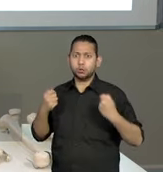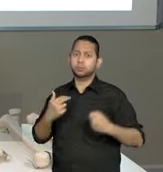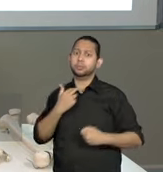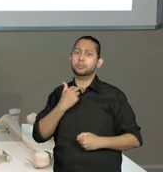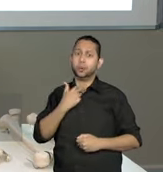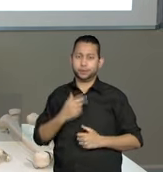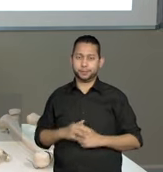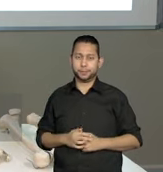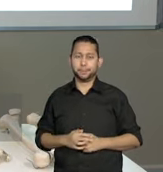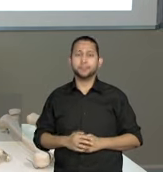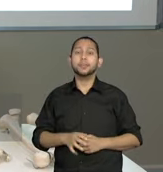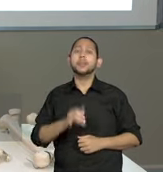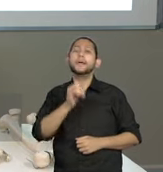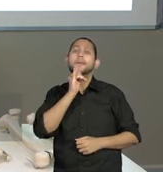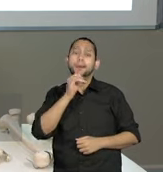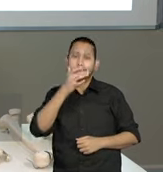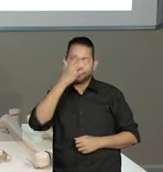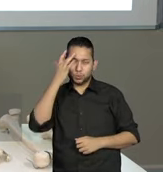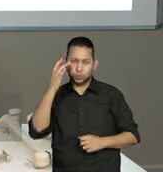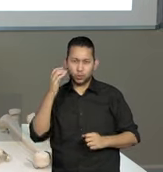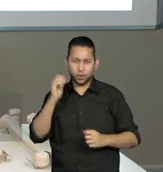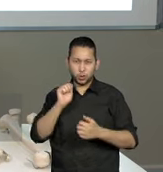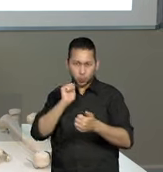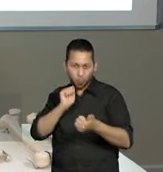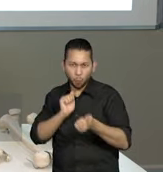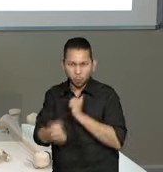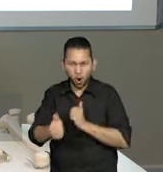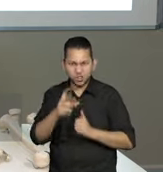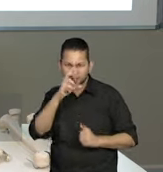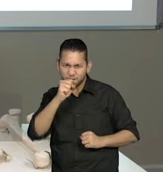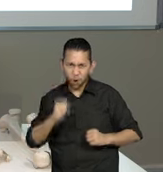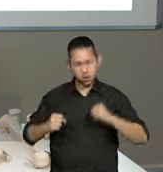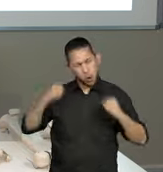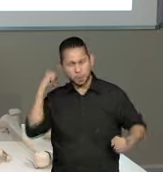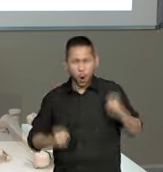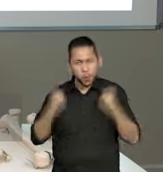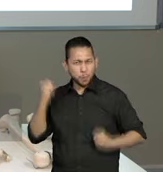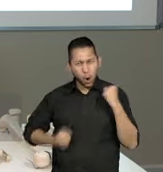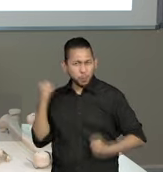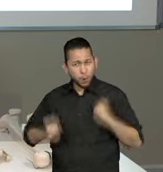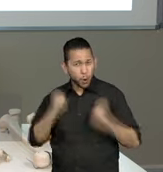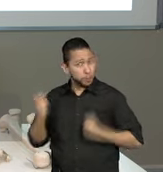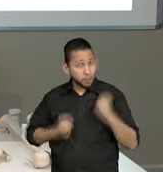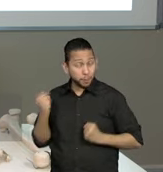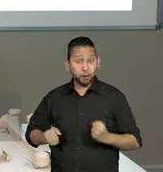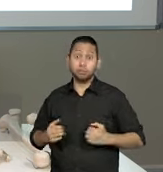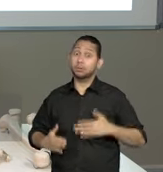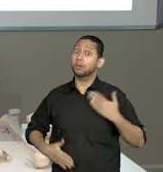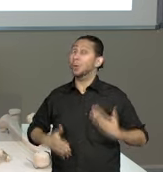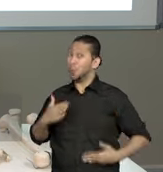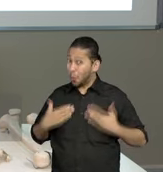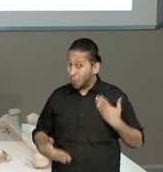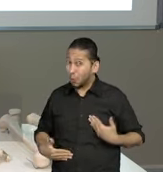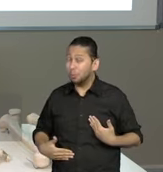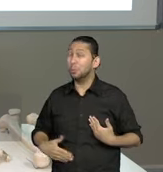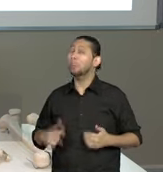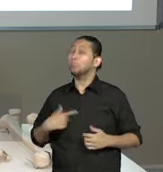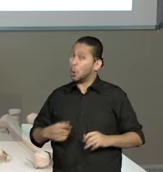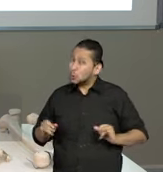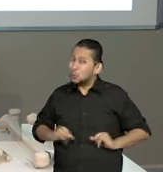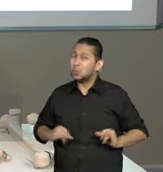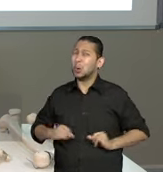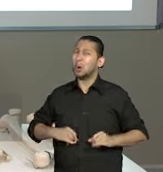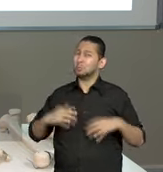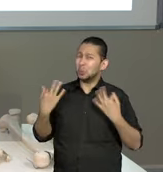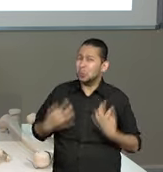de um atleta. Os atletas realizam movimentos que às vezes são bruscos